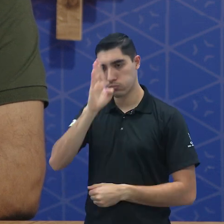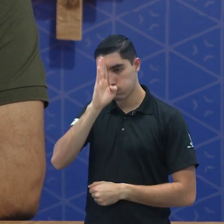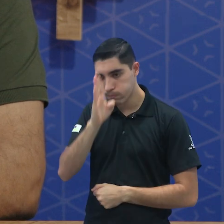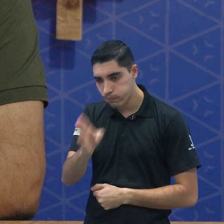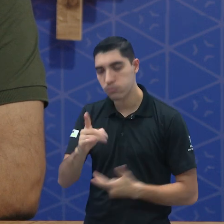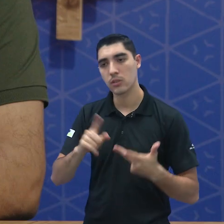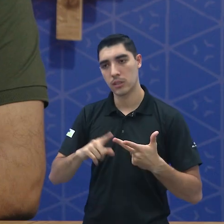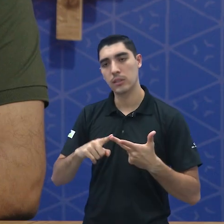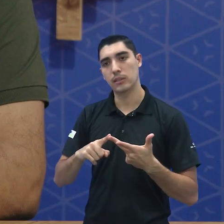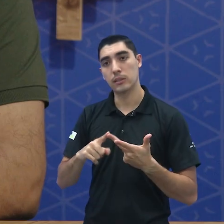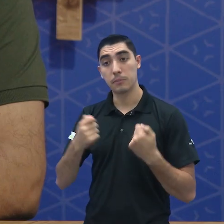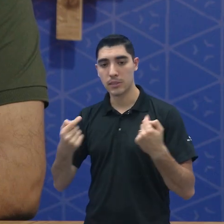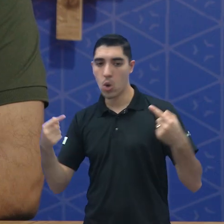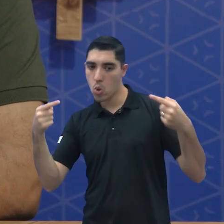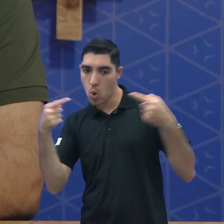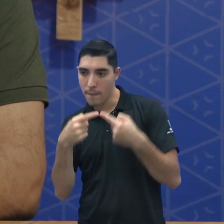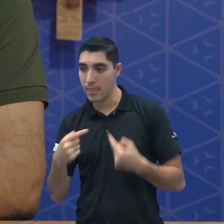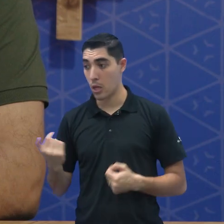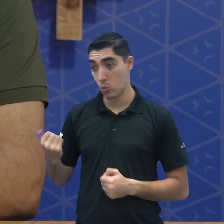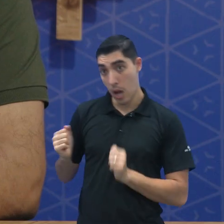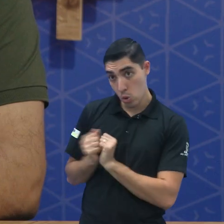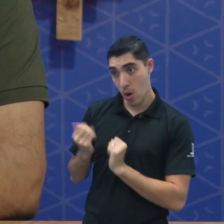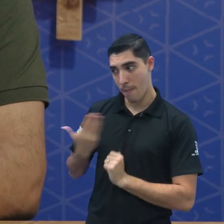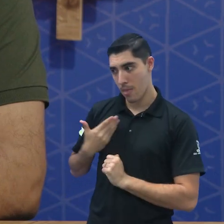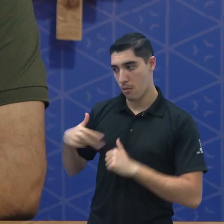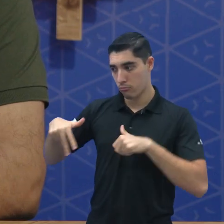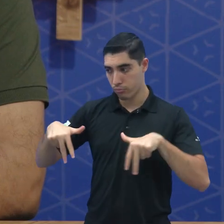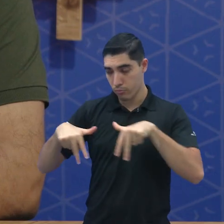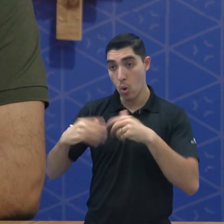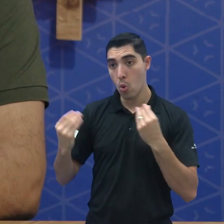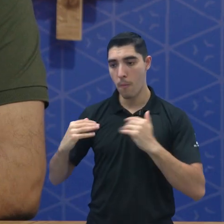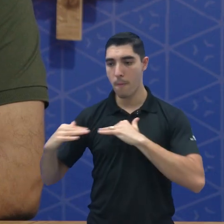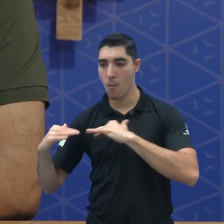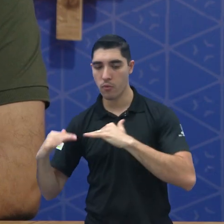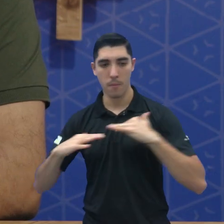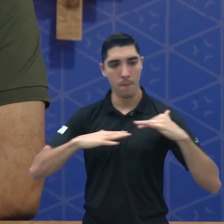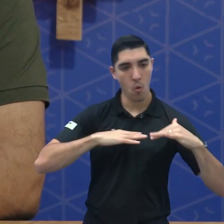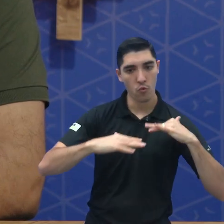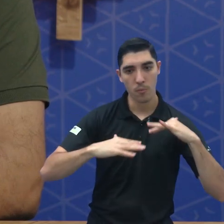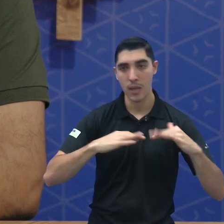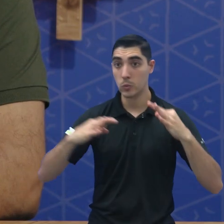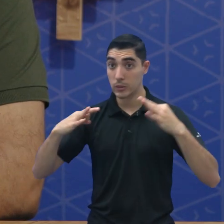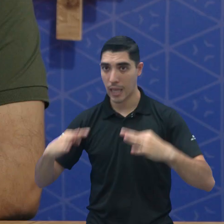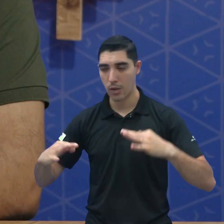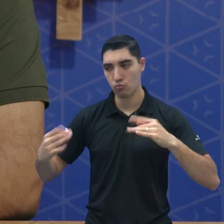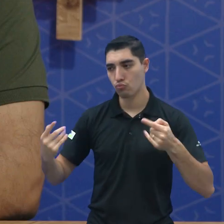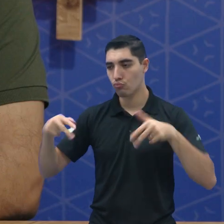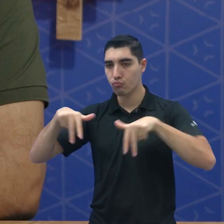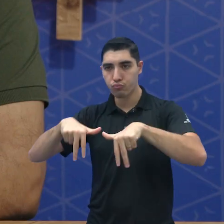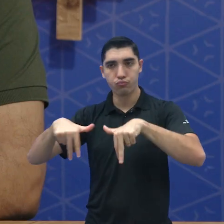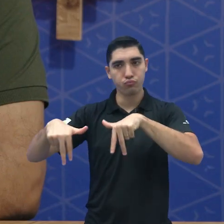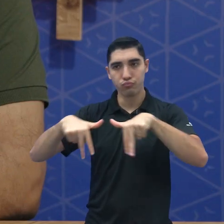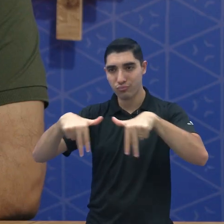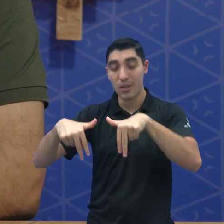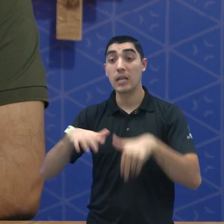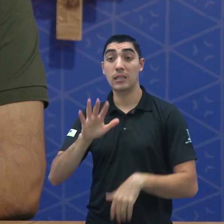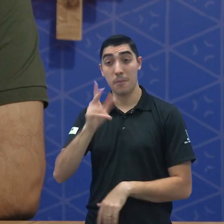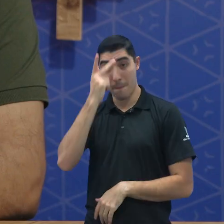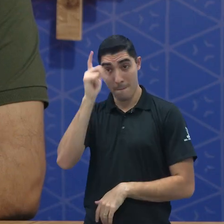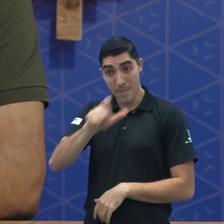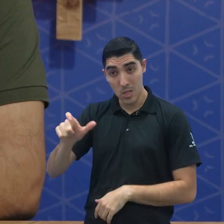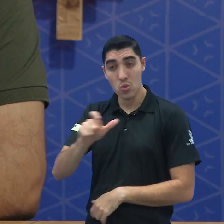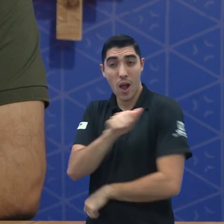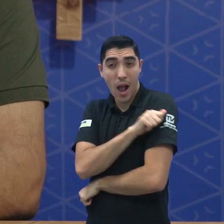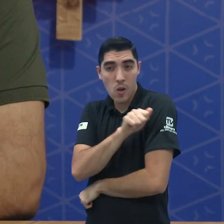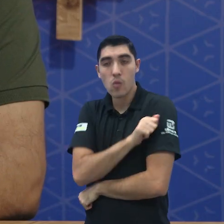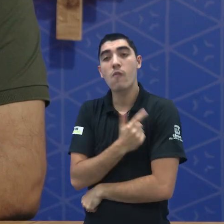como eu já falei, com o seu colega ali para fazer os movimentos. Então, assim, todo aluno que tiver a oportunidade de passar para uma área artística,